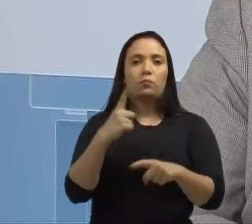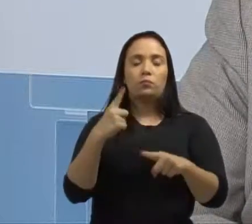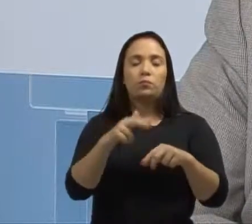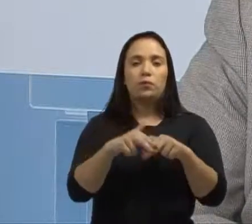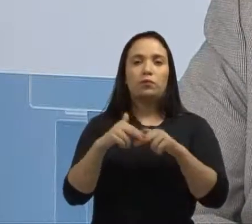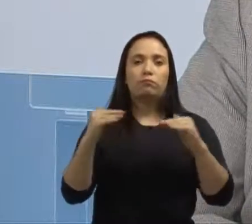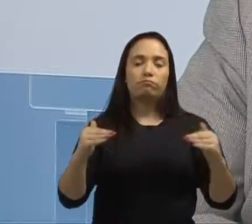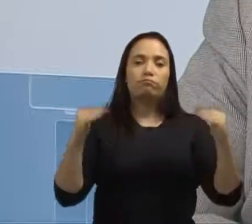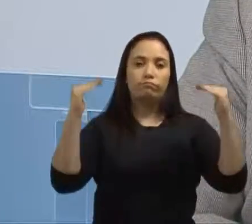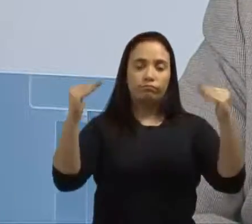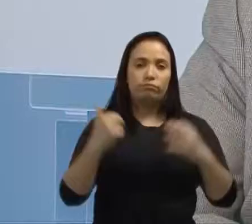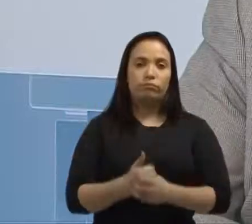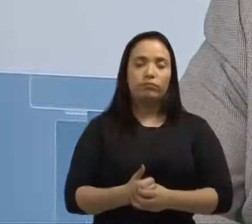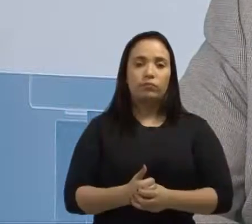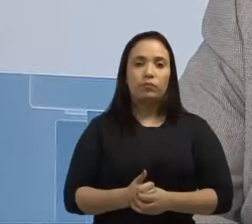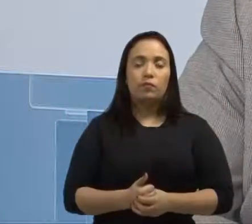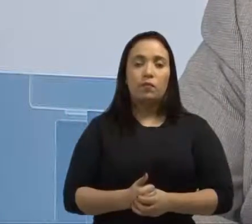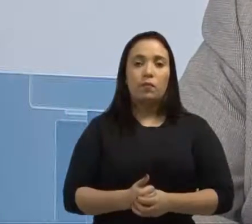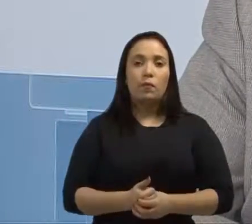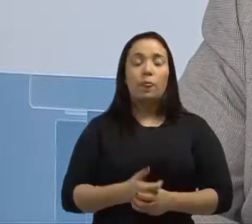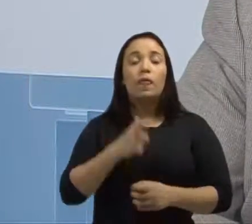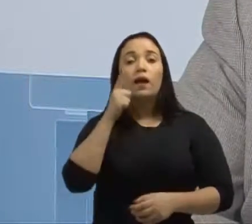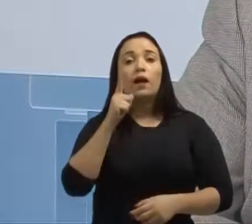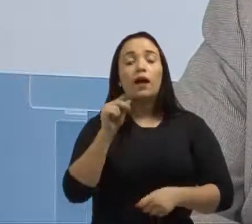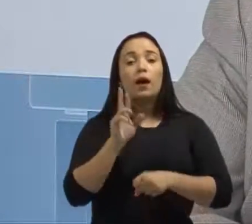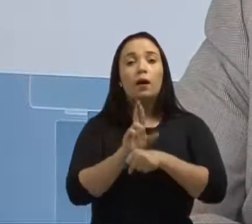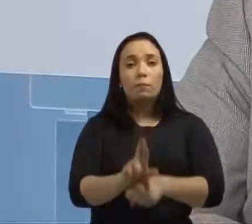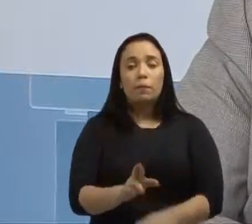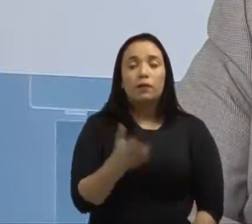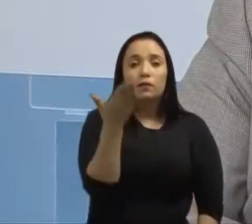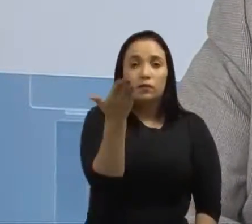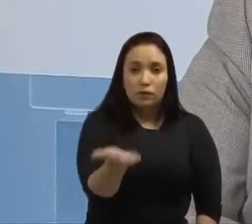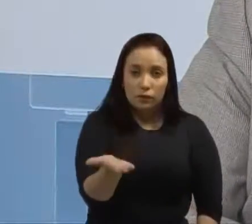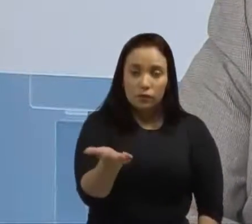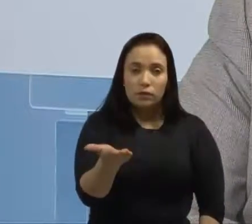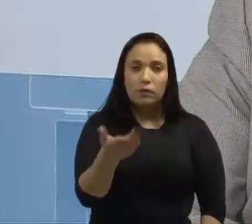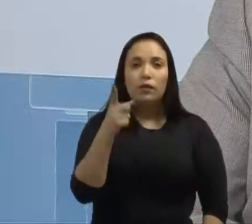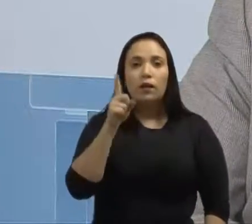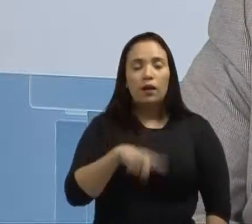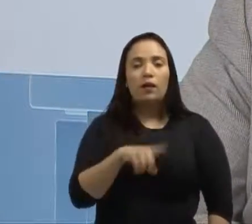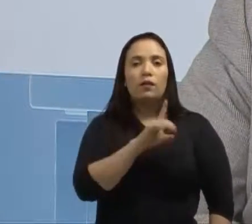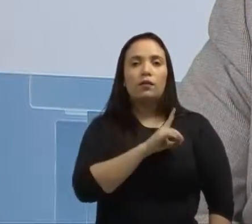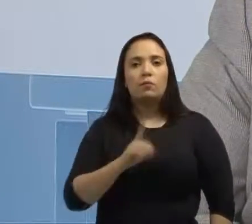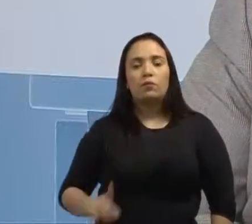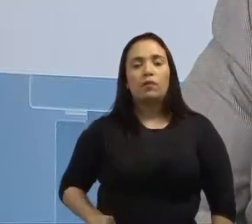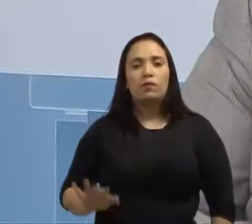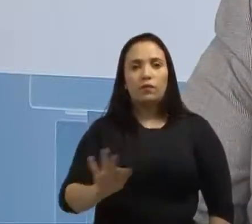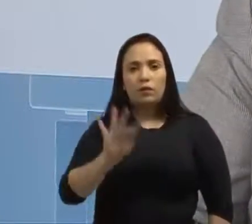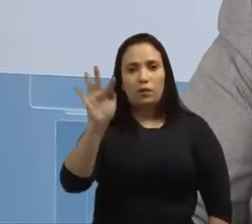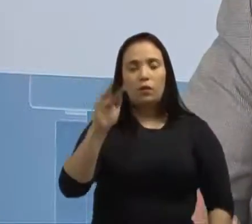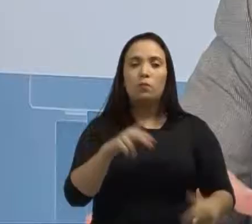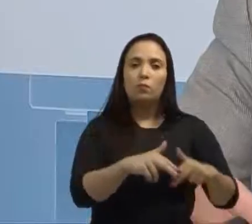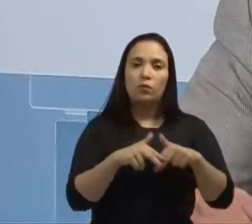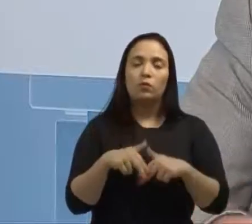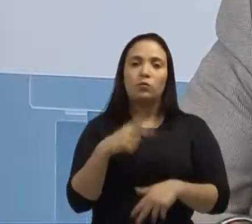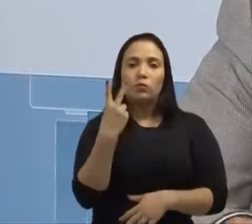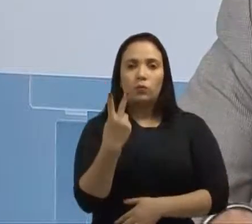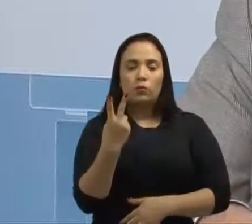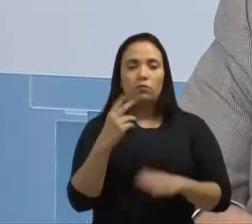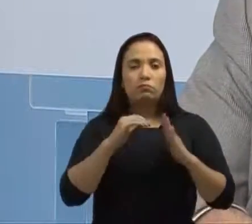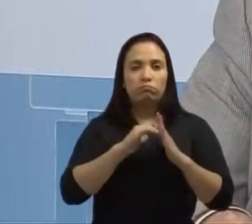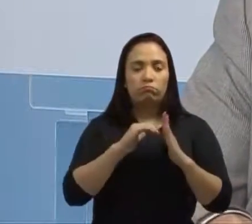E todos são três... Quem representa você, o cidadão, os deputados federais. Por isso que são duas